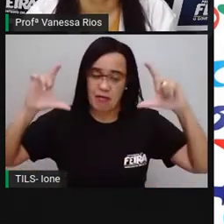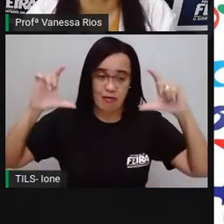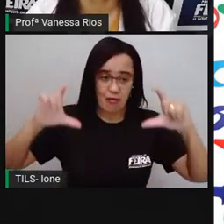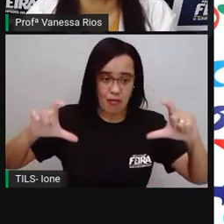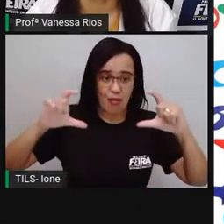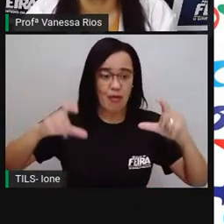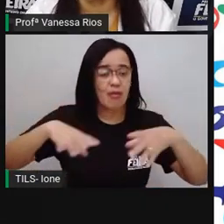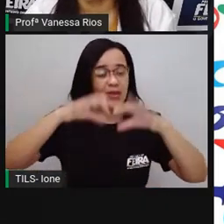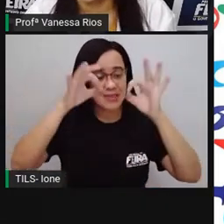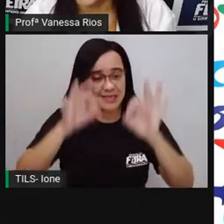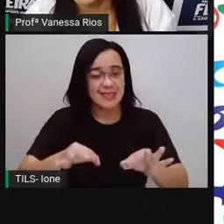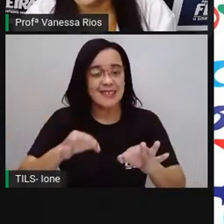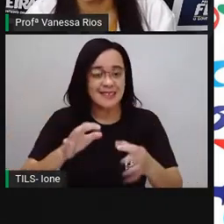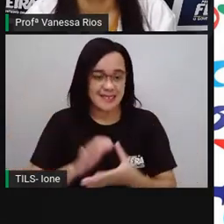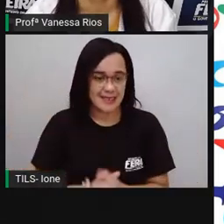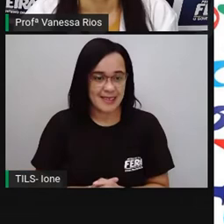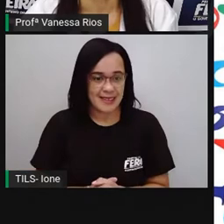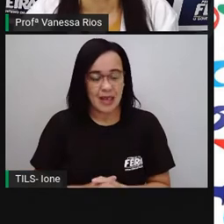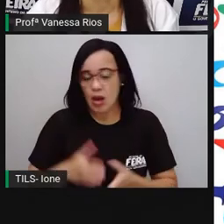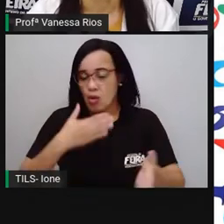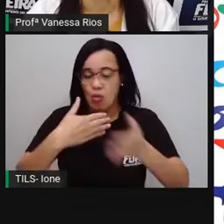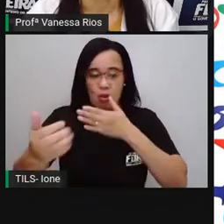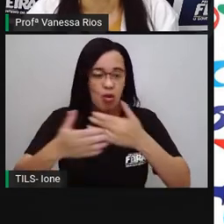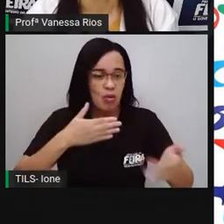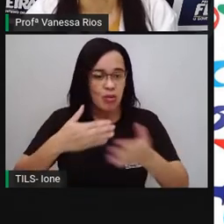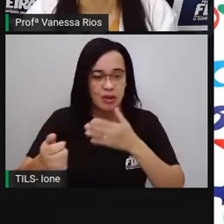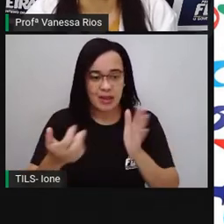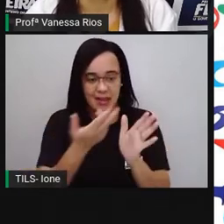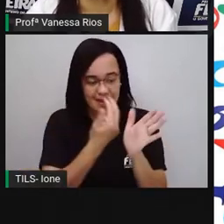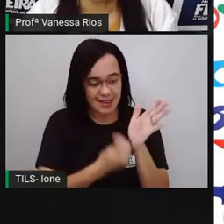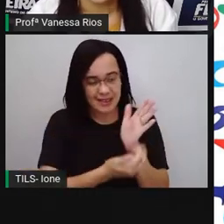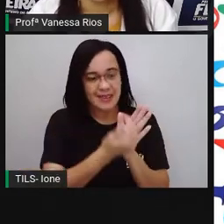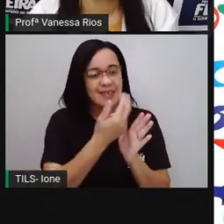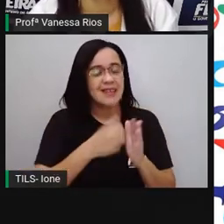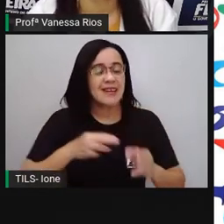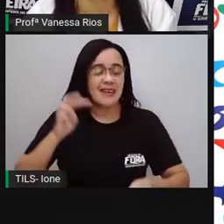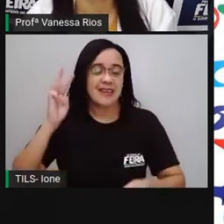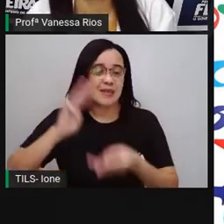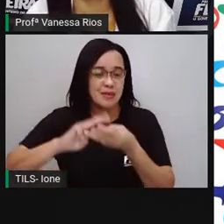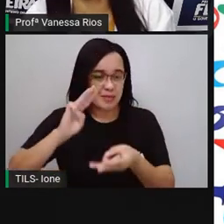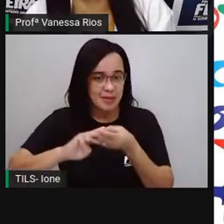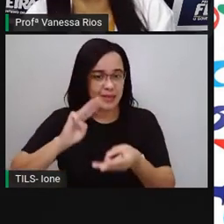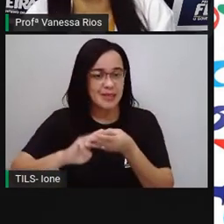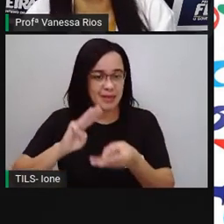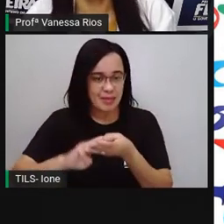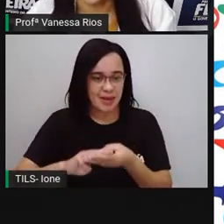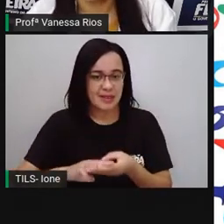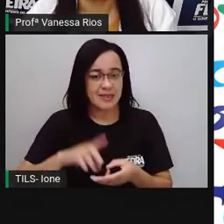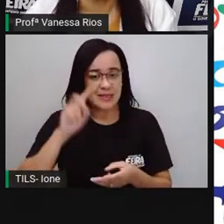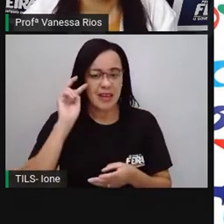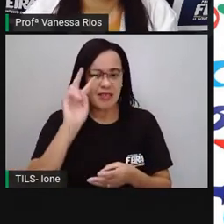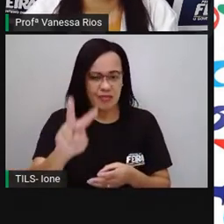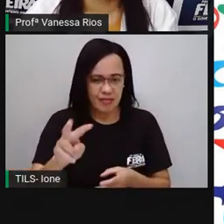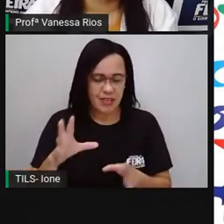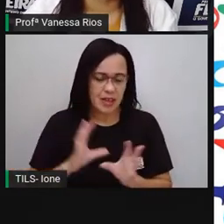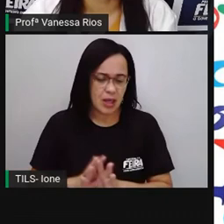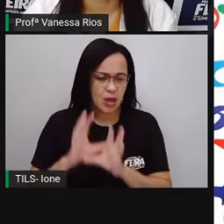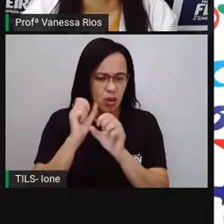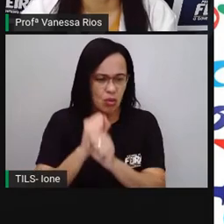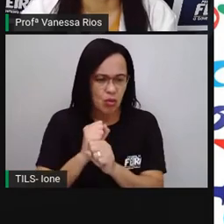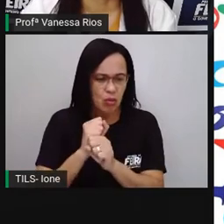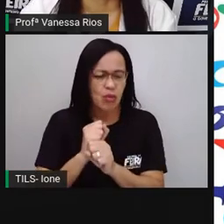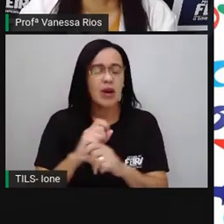o poliedro convexo, fazendo essa continha aí, a gente vai chegar no resultado igual a